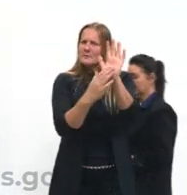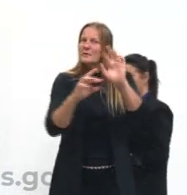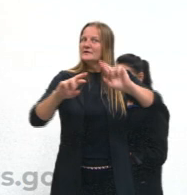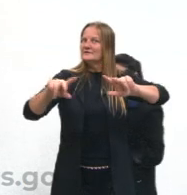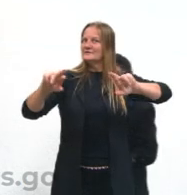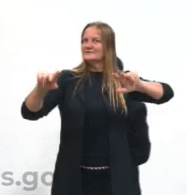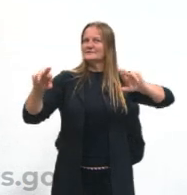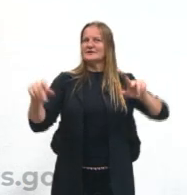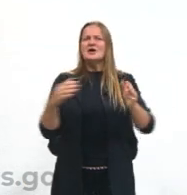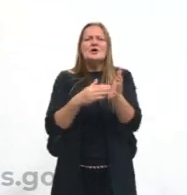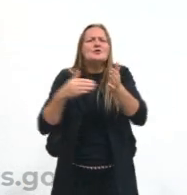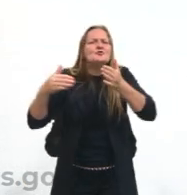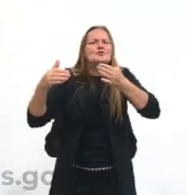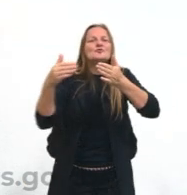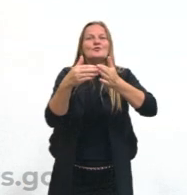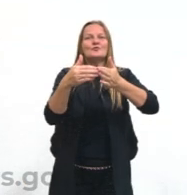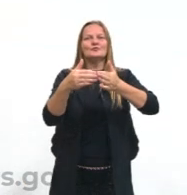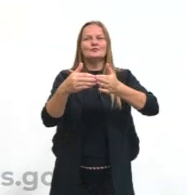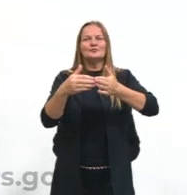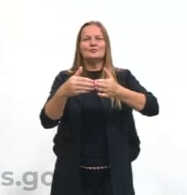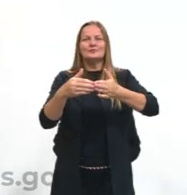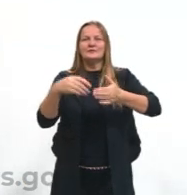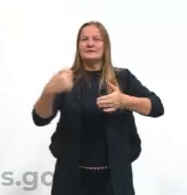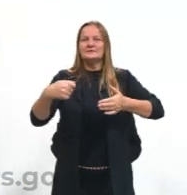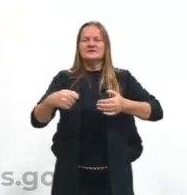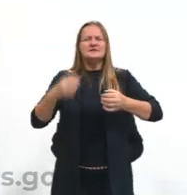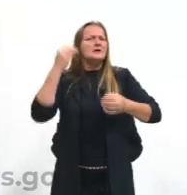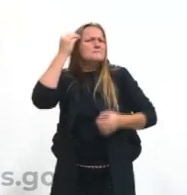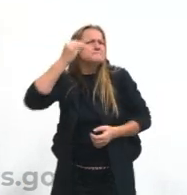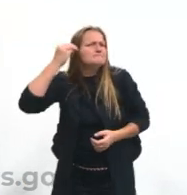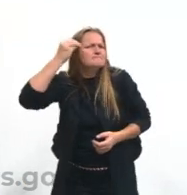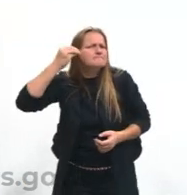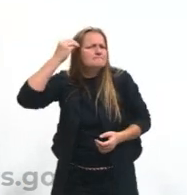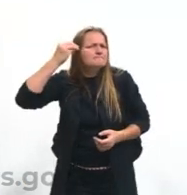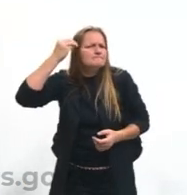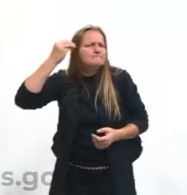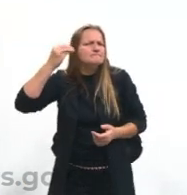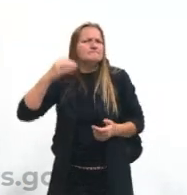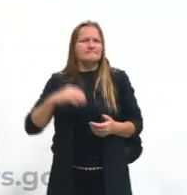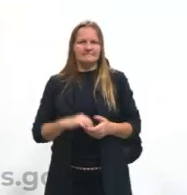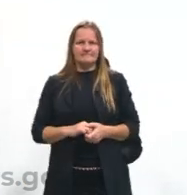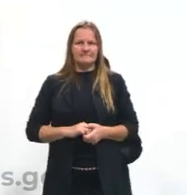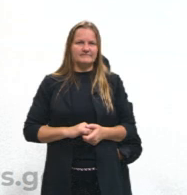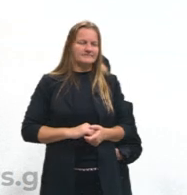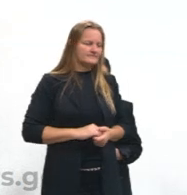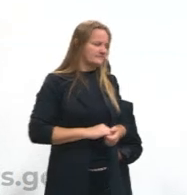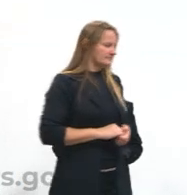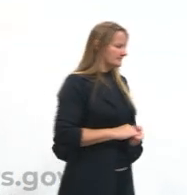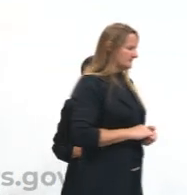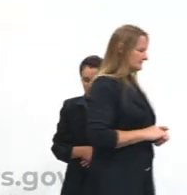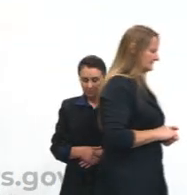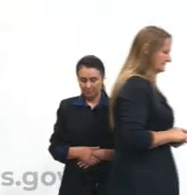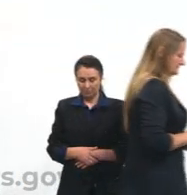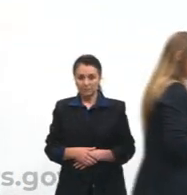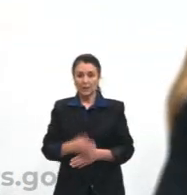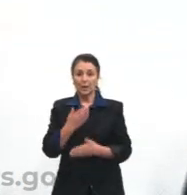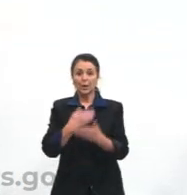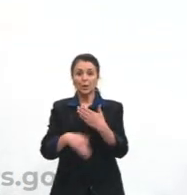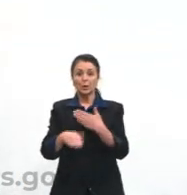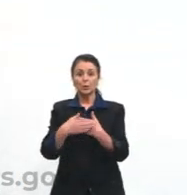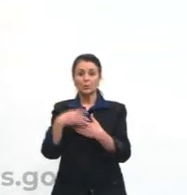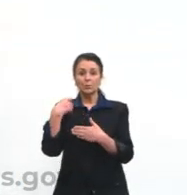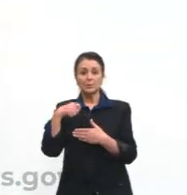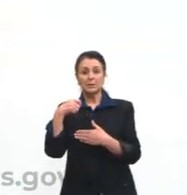que tudo tem que ser é tudo tem que ser experimentado tudo precisa ser evidenciado e aquele vai